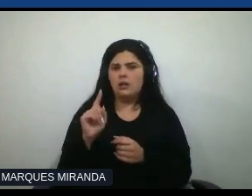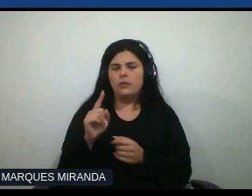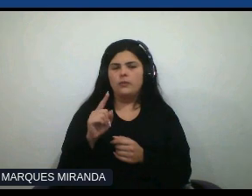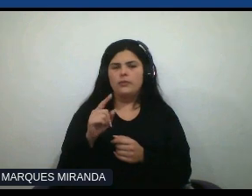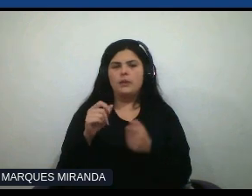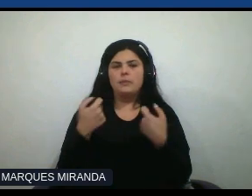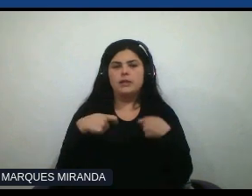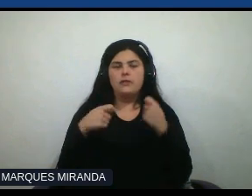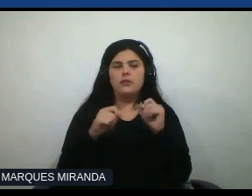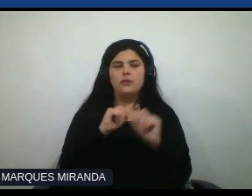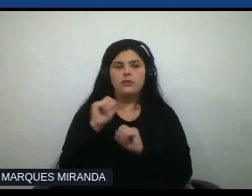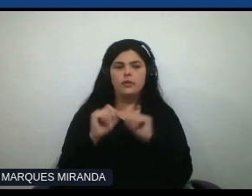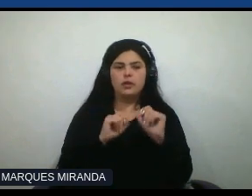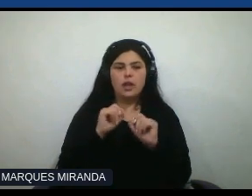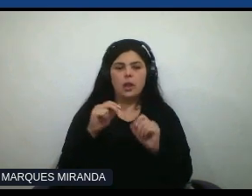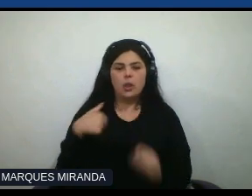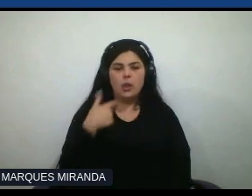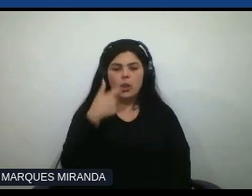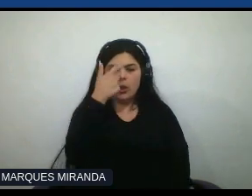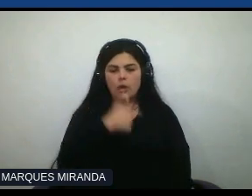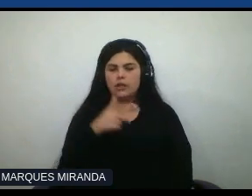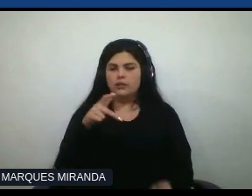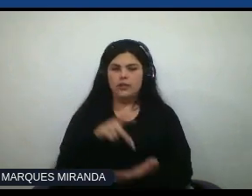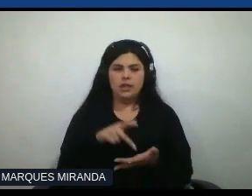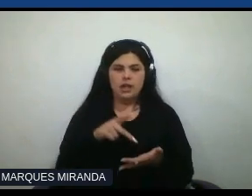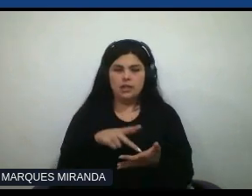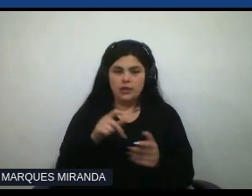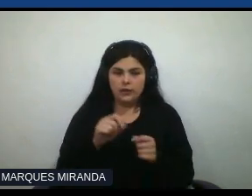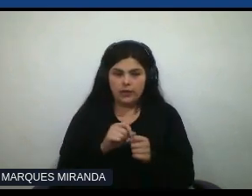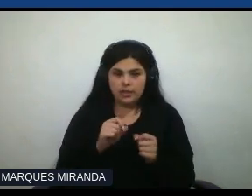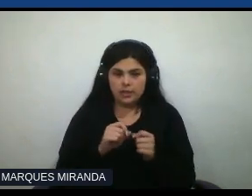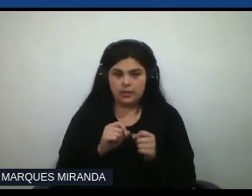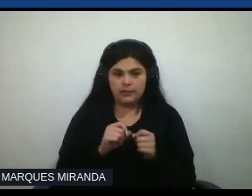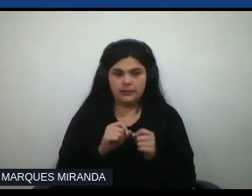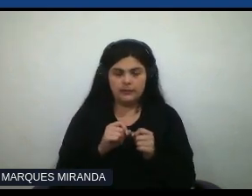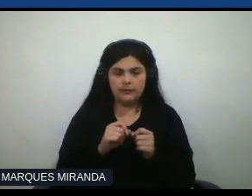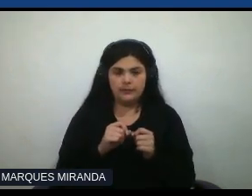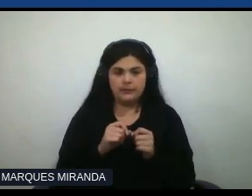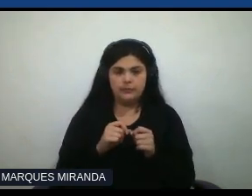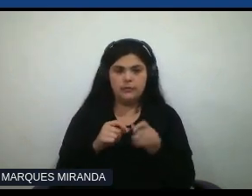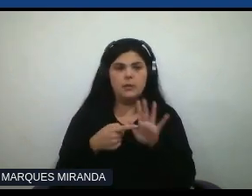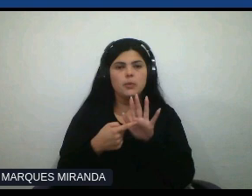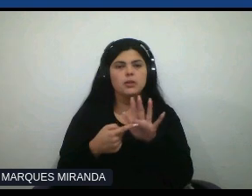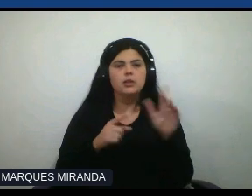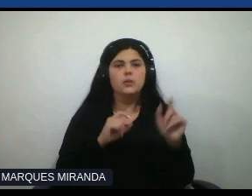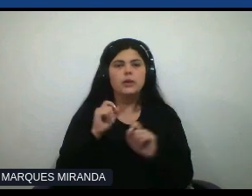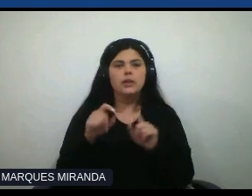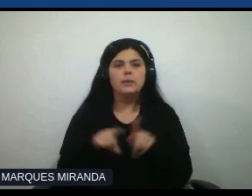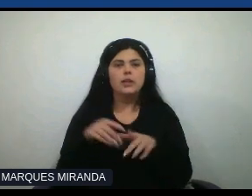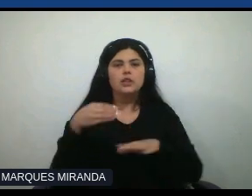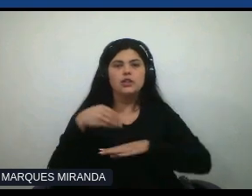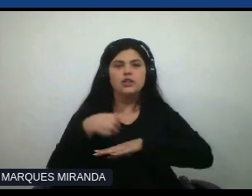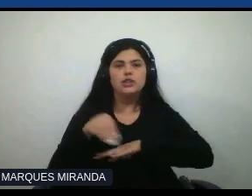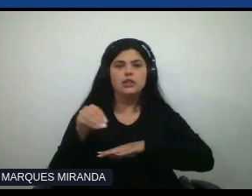ser nós mesmos, verdadeiros. Incluso, o que eu quero trazer de dicas,